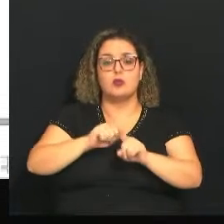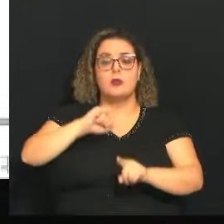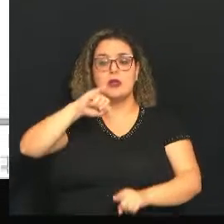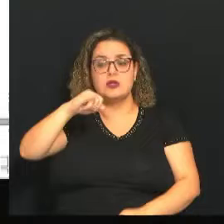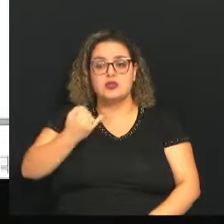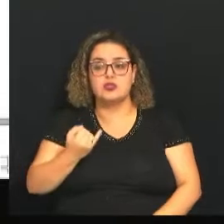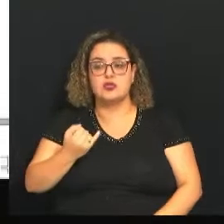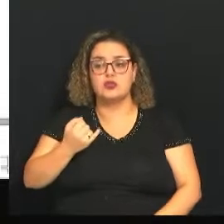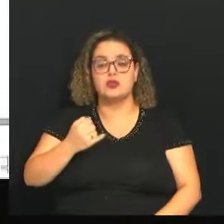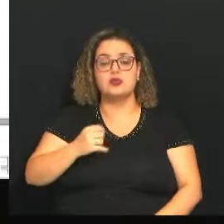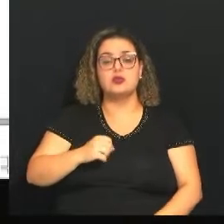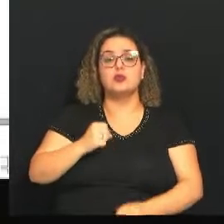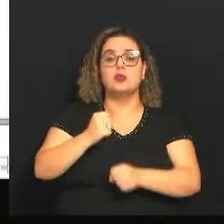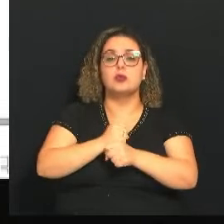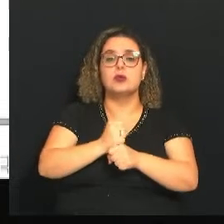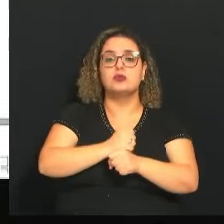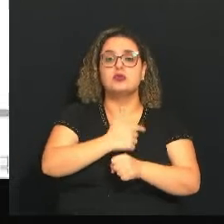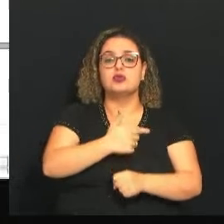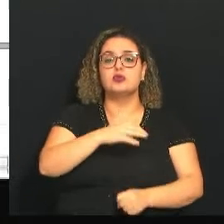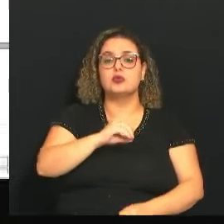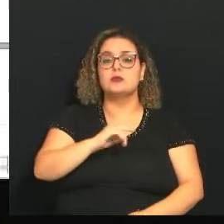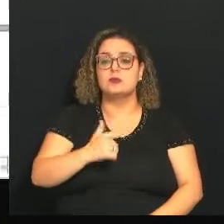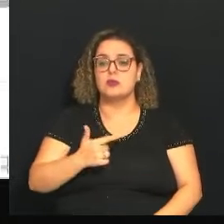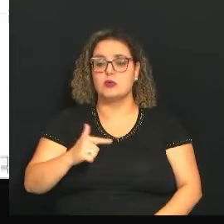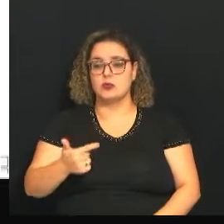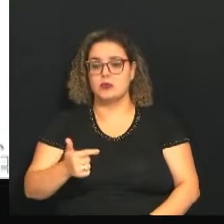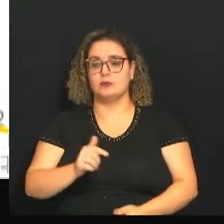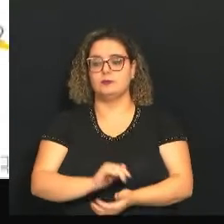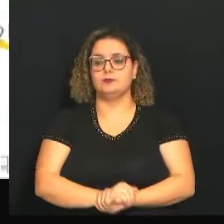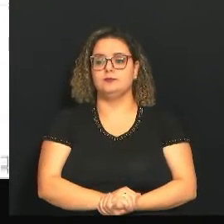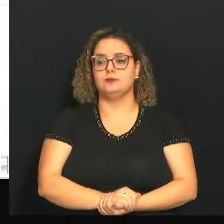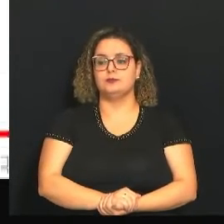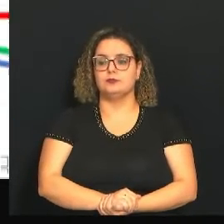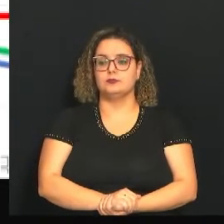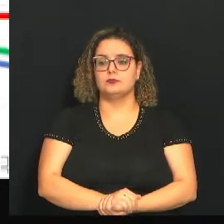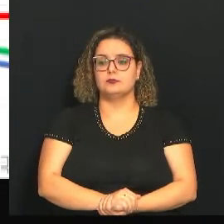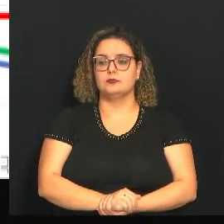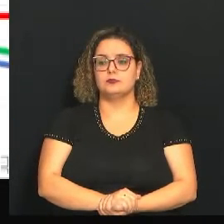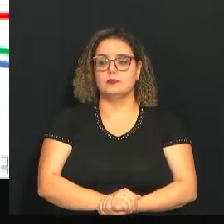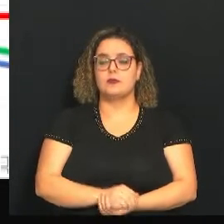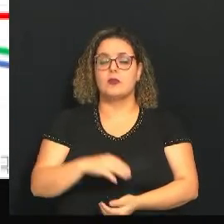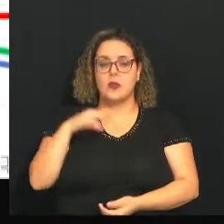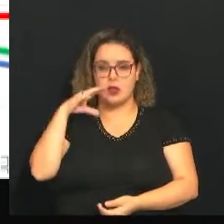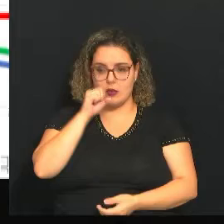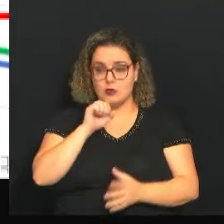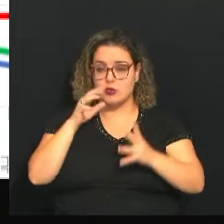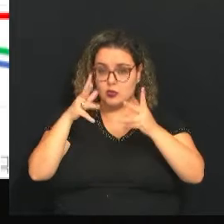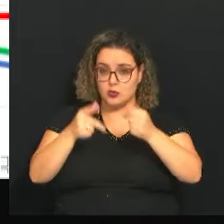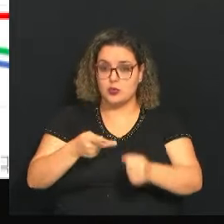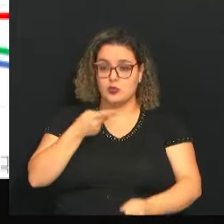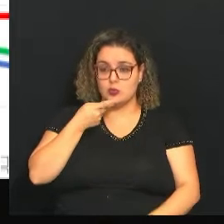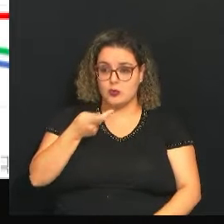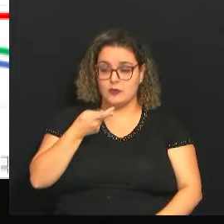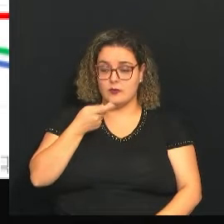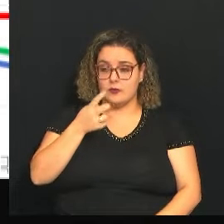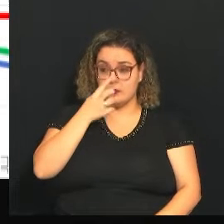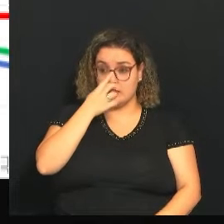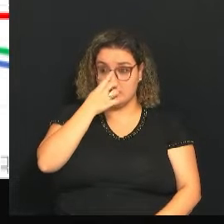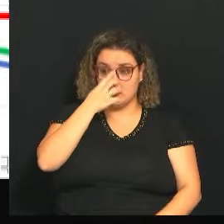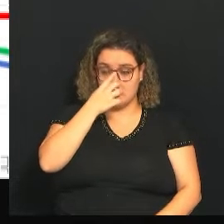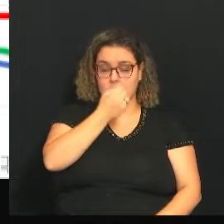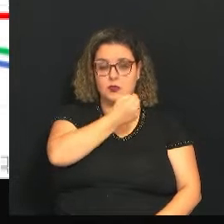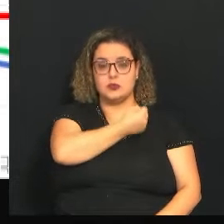só consolidei, né? Bom, deixa eu seguir aqui rapidinho. Então, tudo isso que eu falei, eu trouxe os